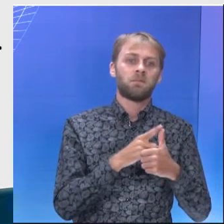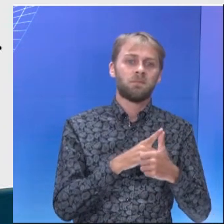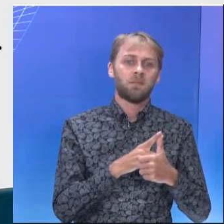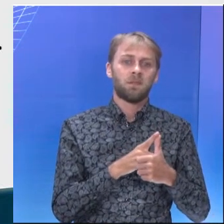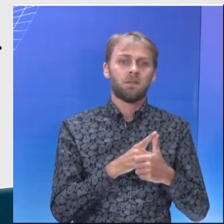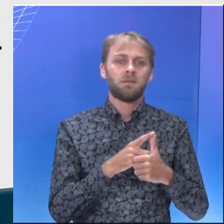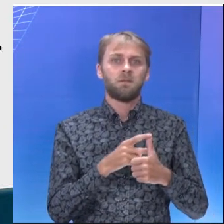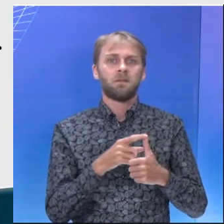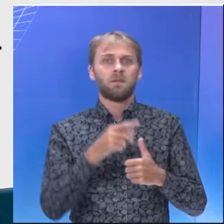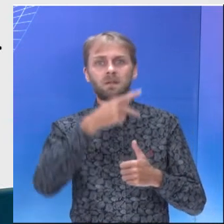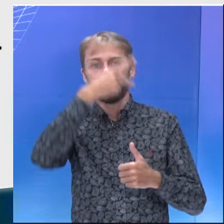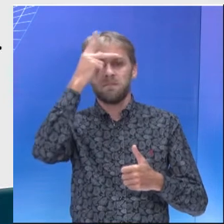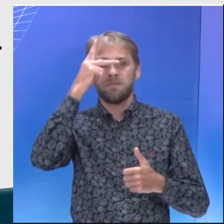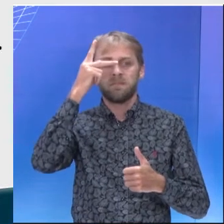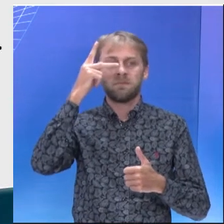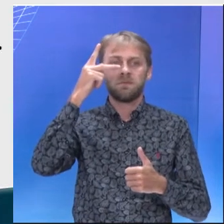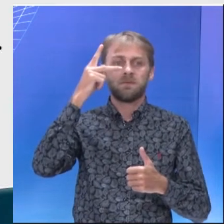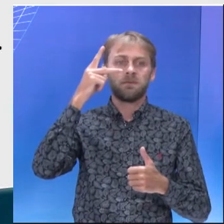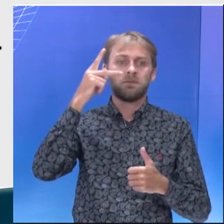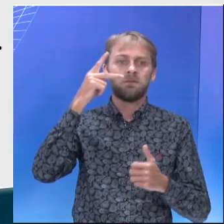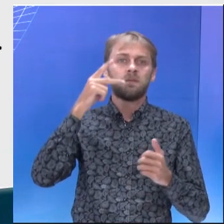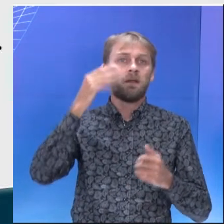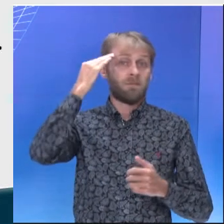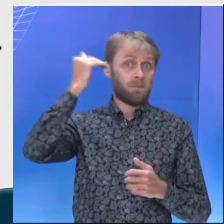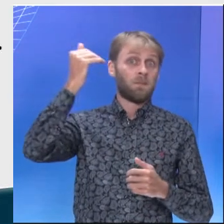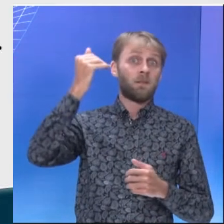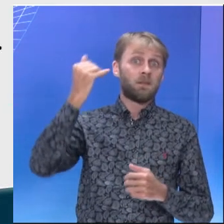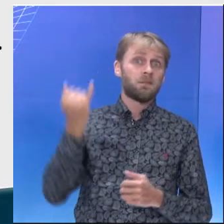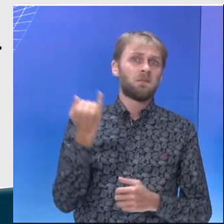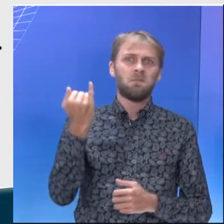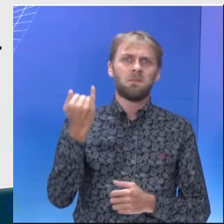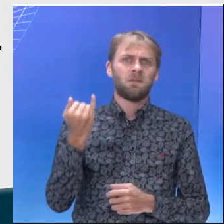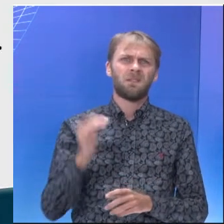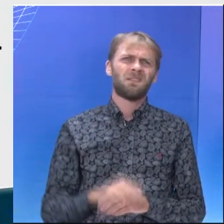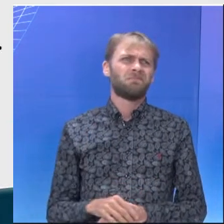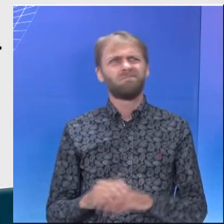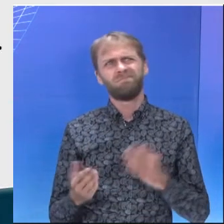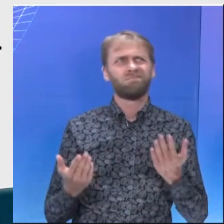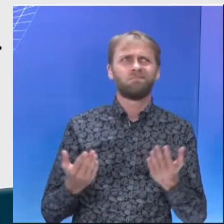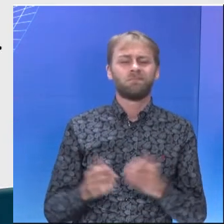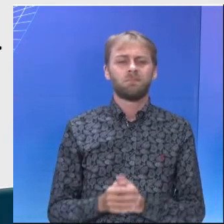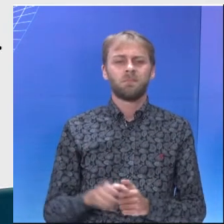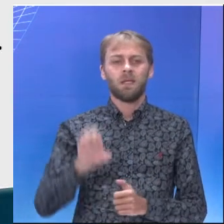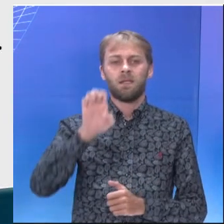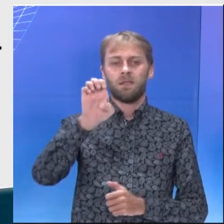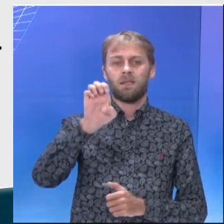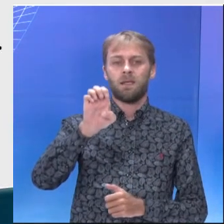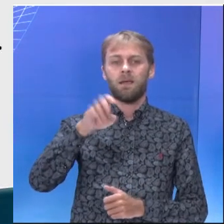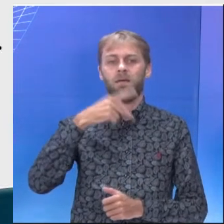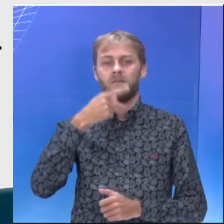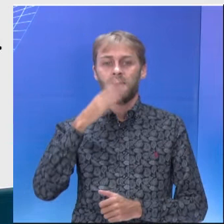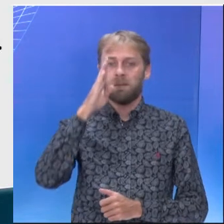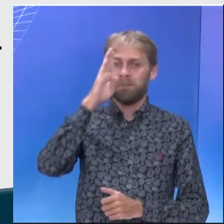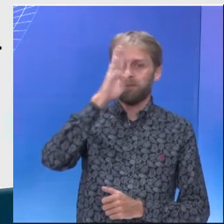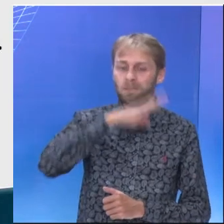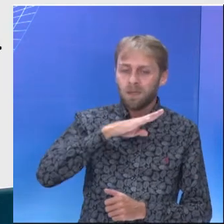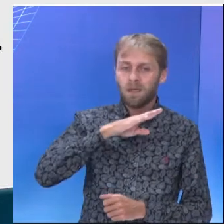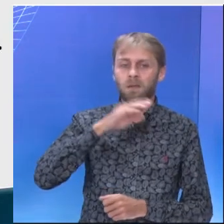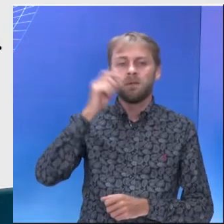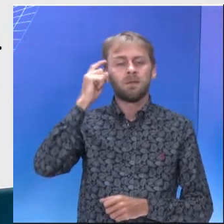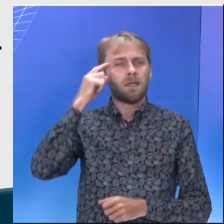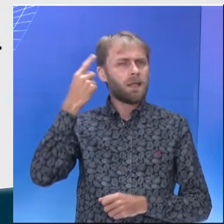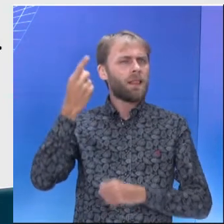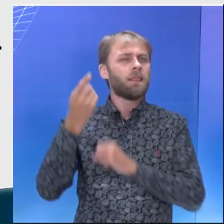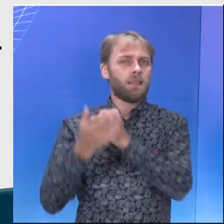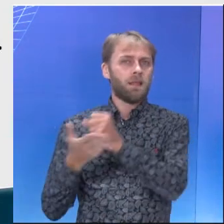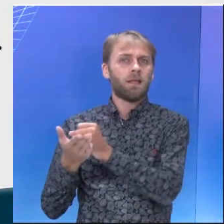pessoas influentes para o significado da educação. Nem lá, nem cá. E a letra E, criticar a concepção de educação em que se